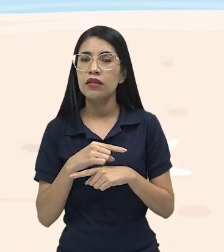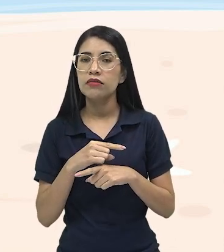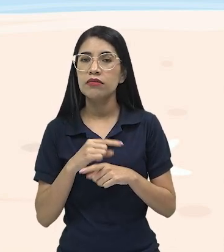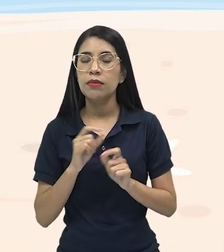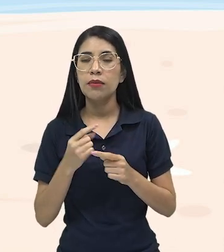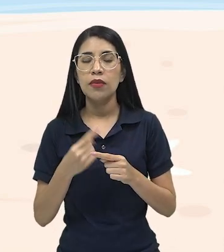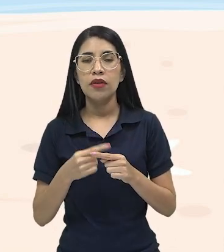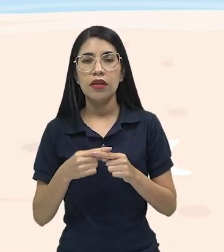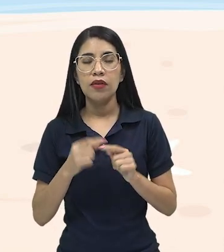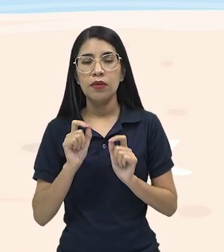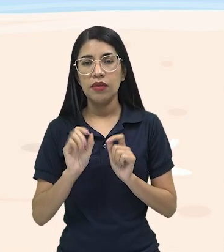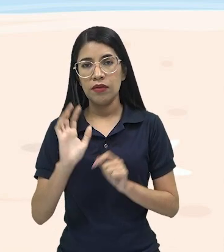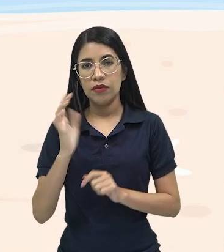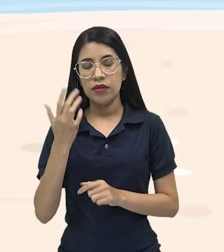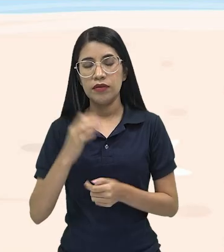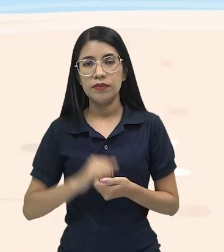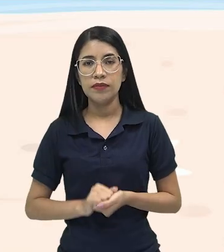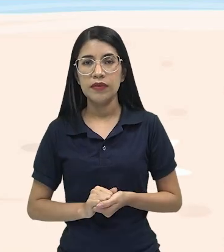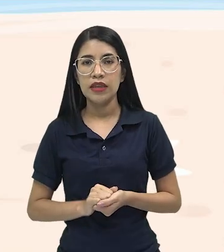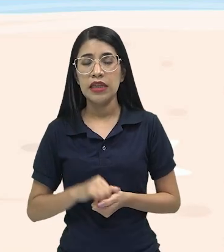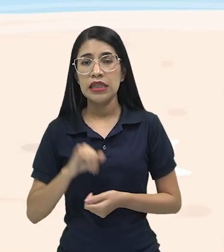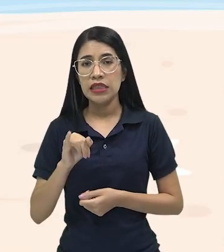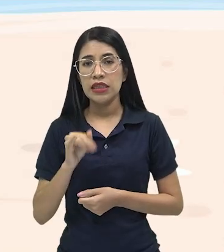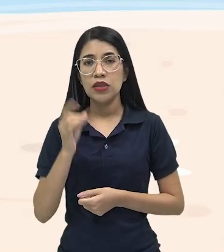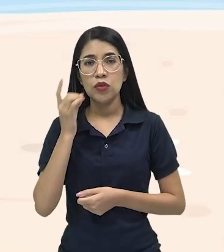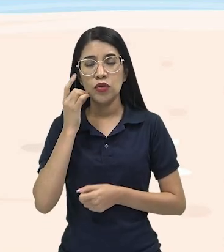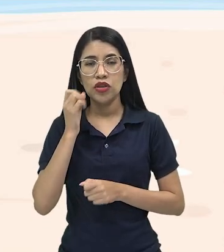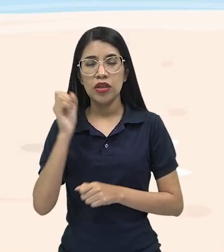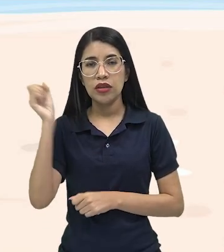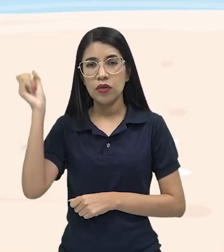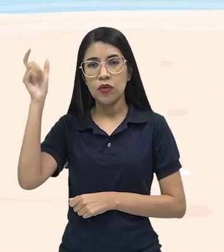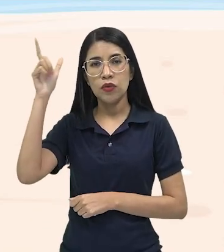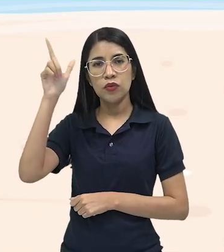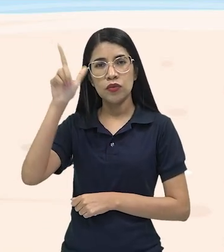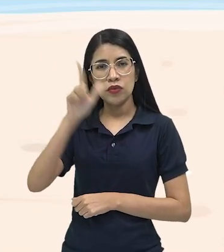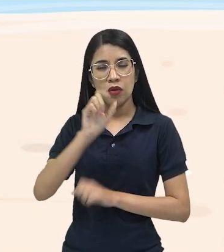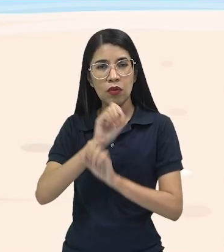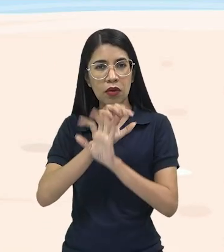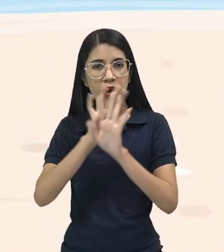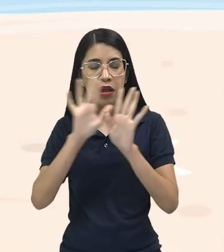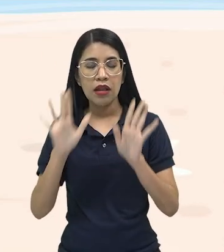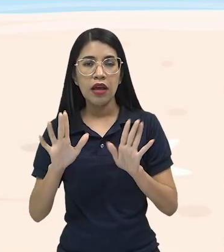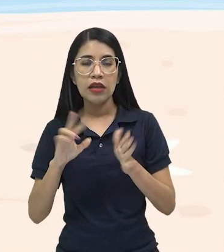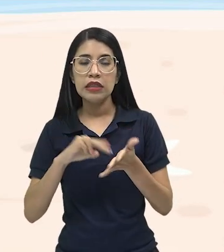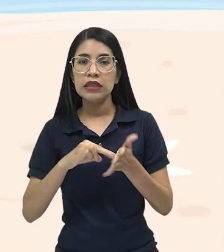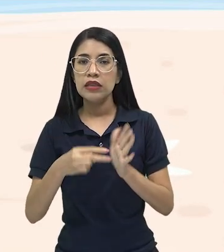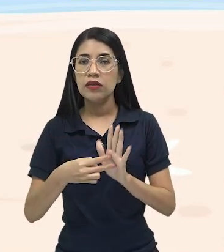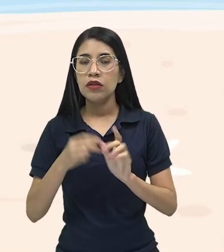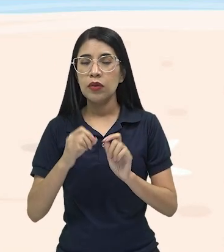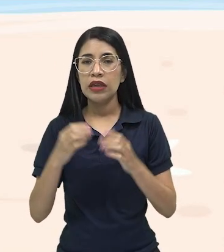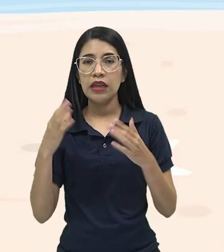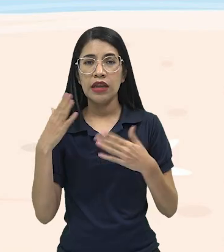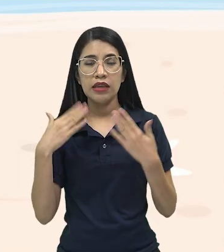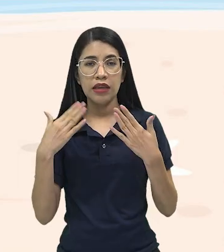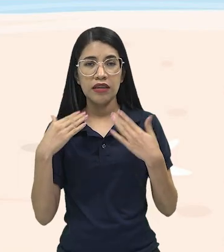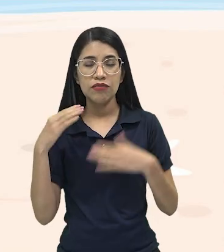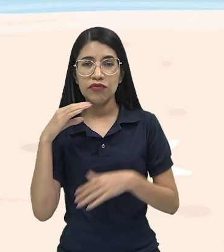Porque se a manhã está ensolarada, o dia está ensolarado, então significa que está o quê? Bastante